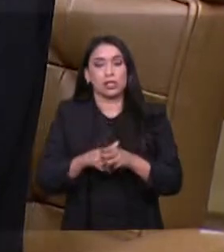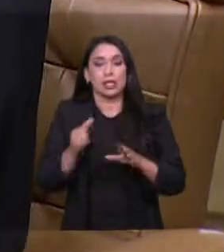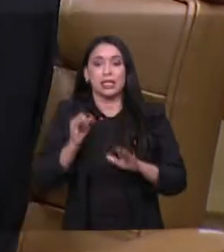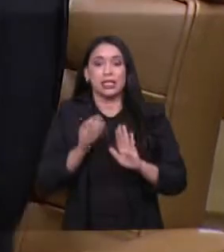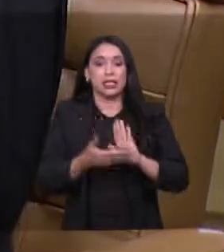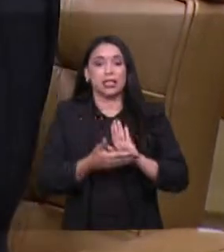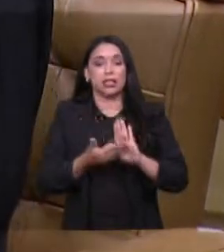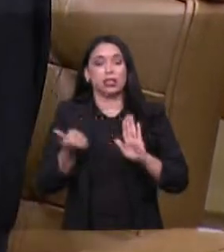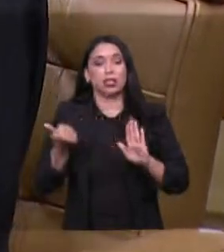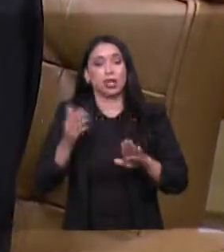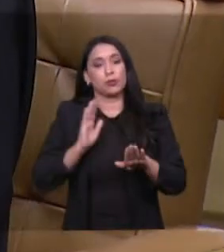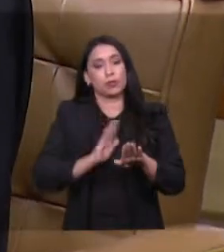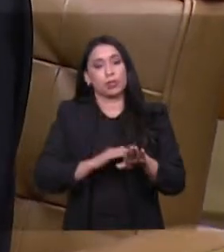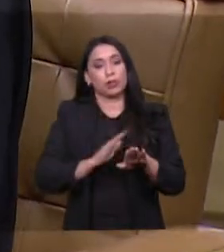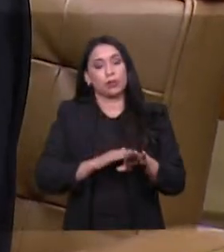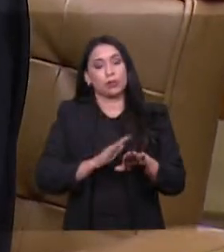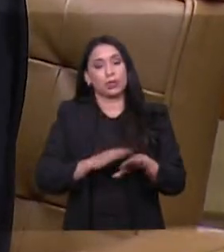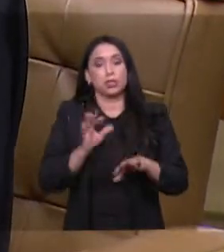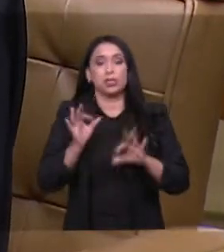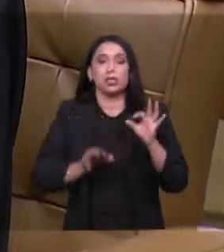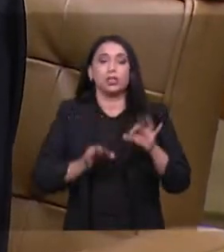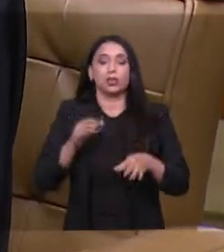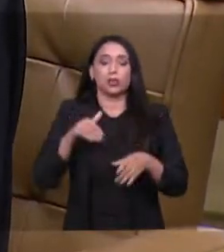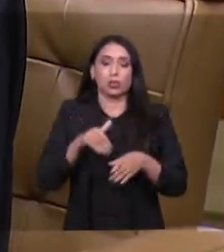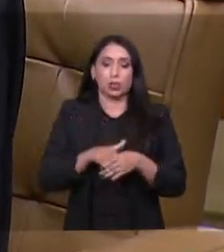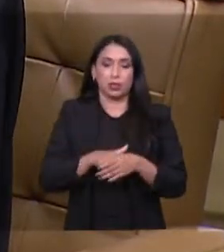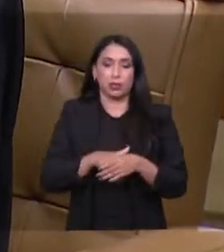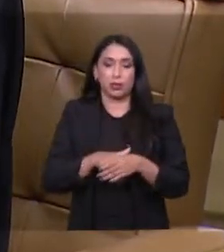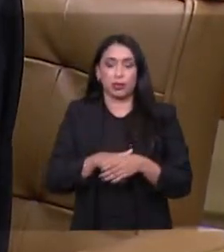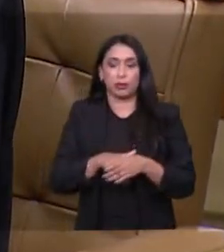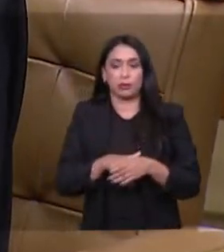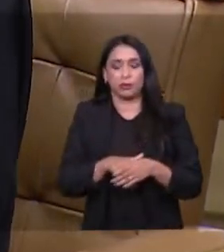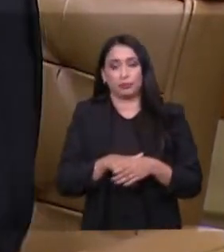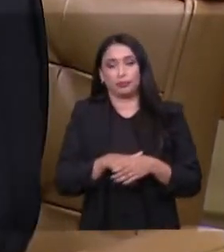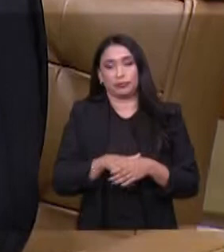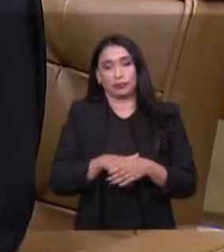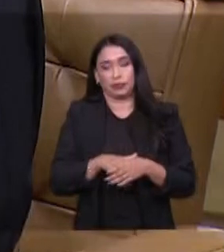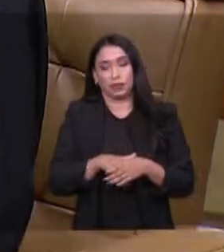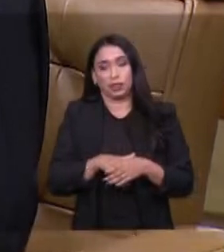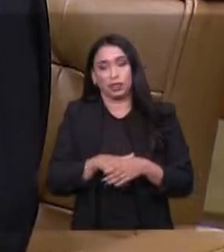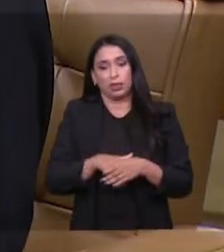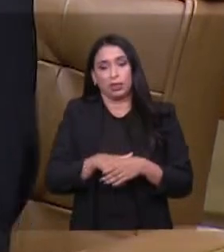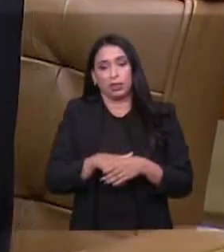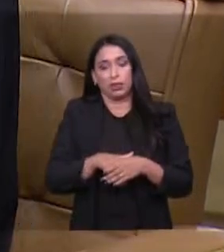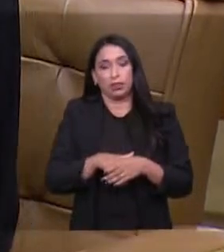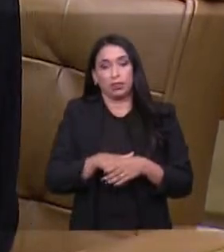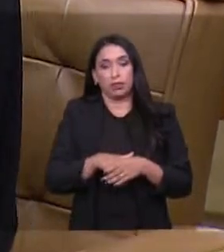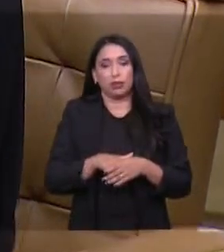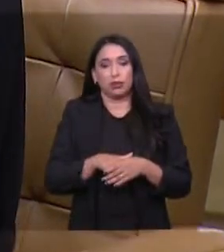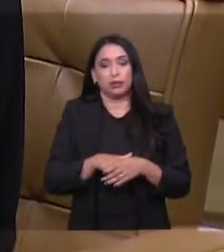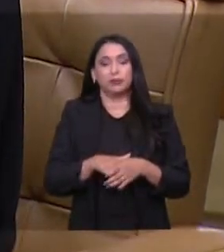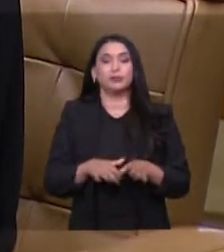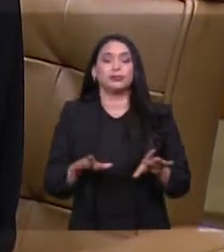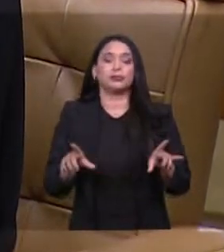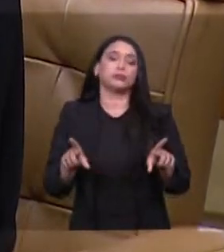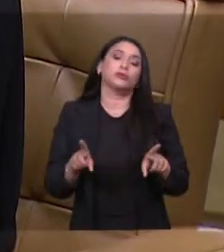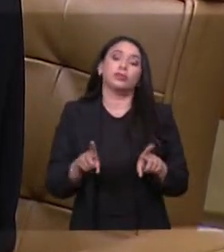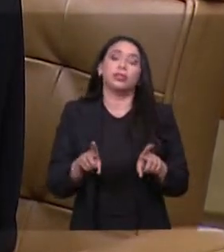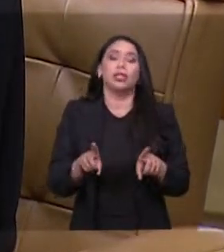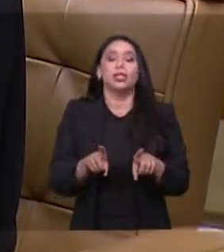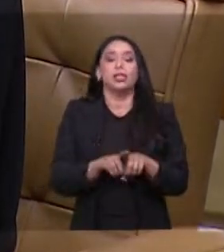aqui a competência da Justiça Eleitoral. Também entendo explícito, né,